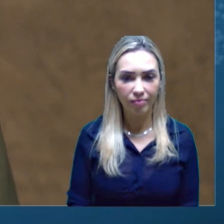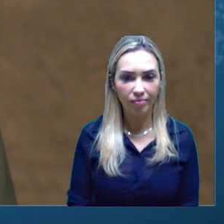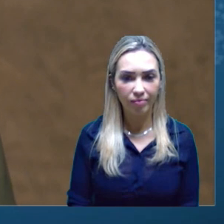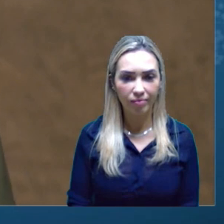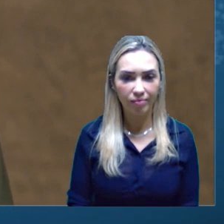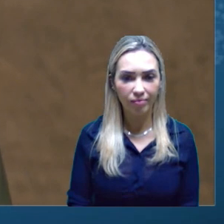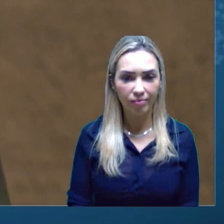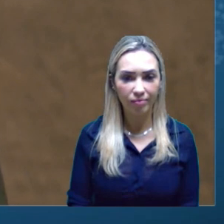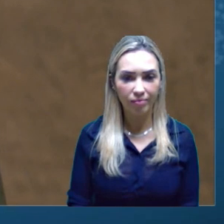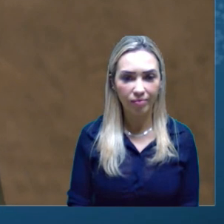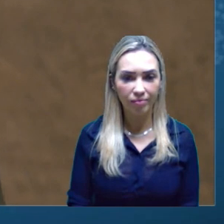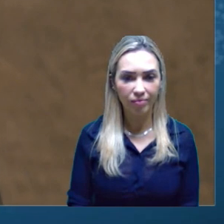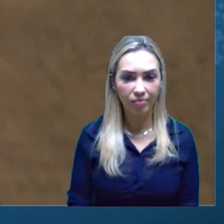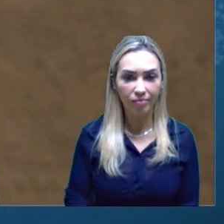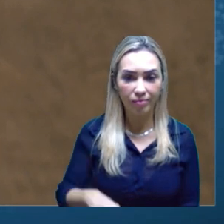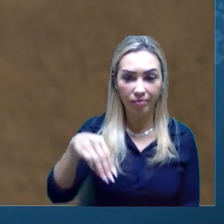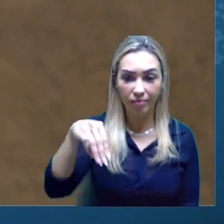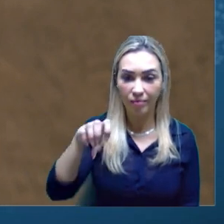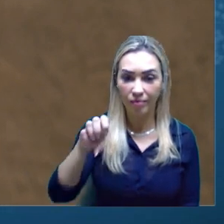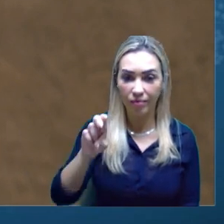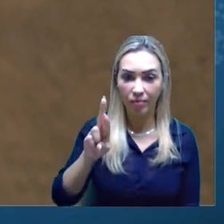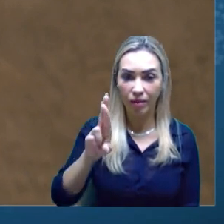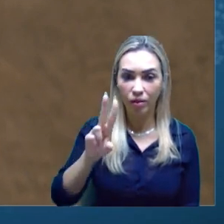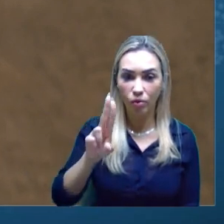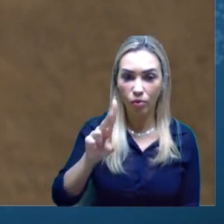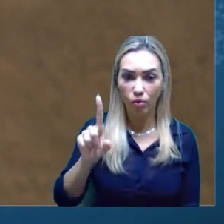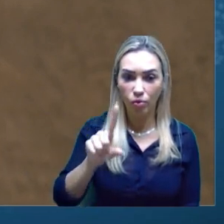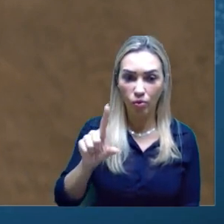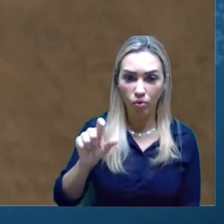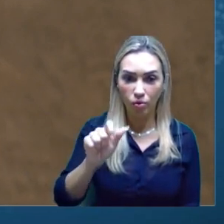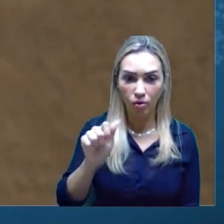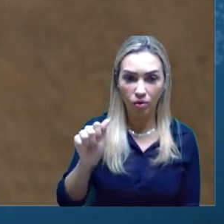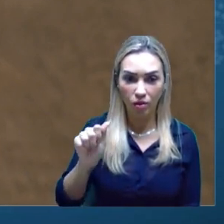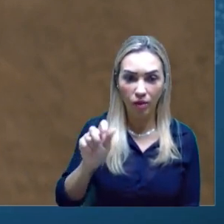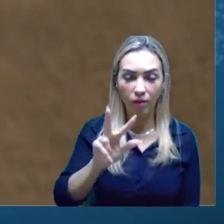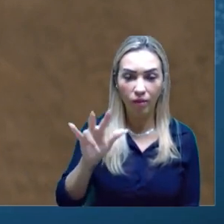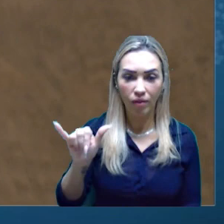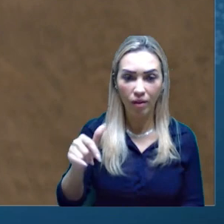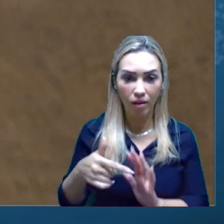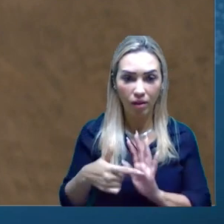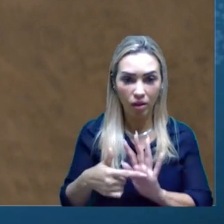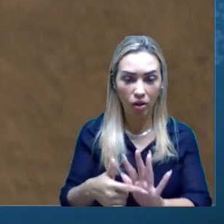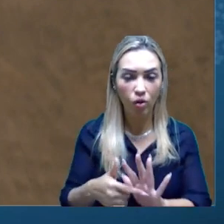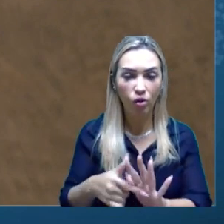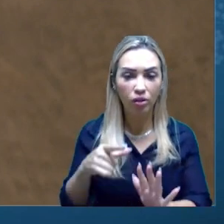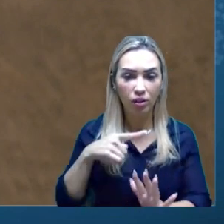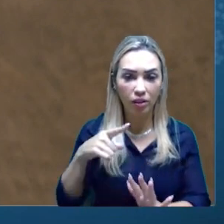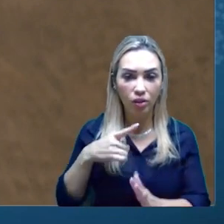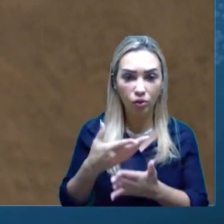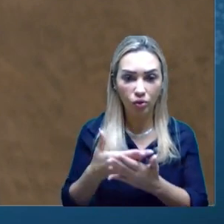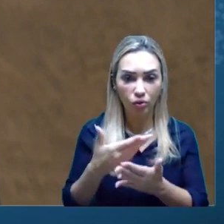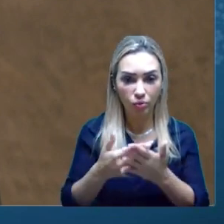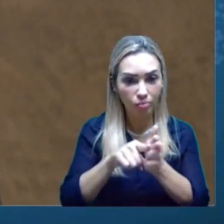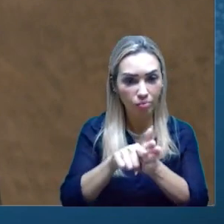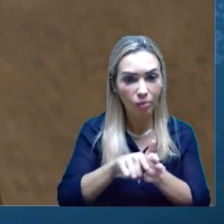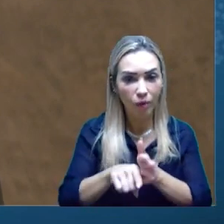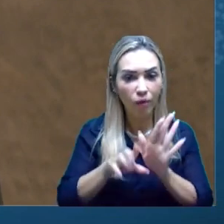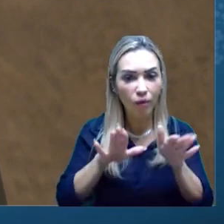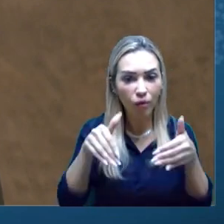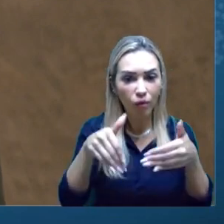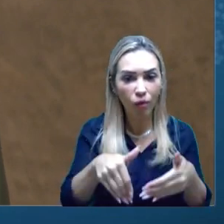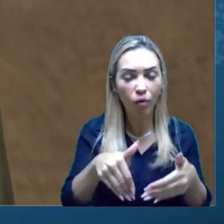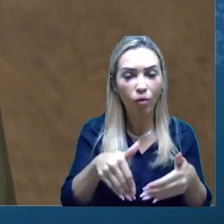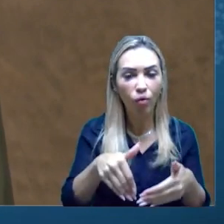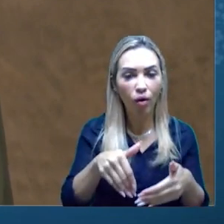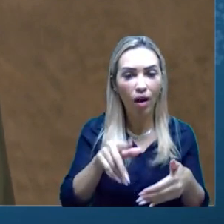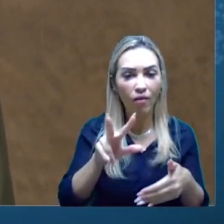Bem, a Meiruze ela vai fazer uma apresentação Rolling Submission Process, Lessons Learned from COVID-19, que vai ser por